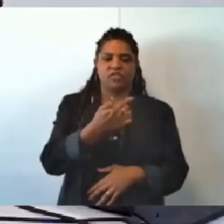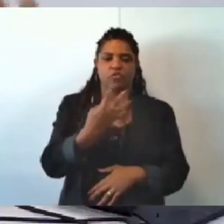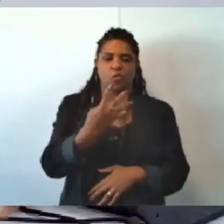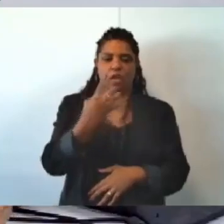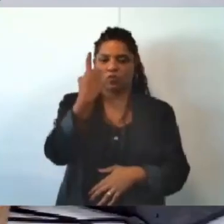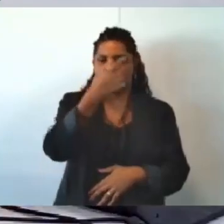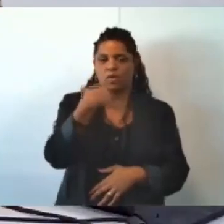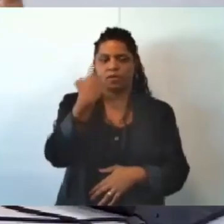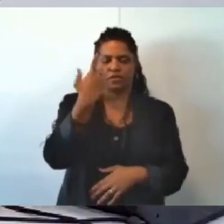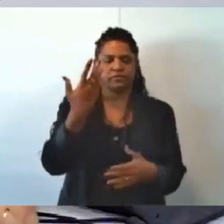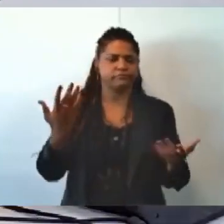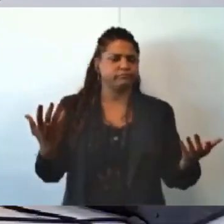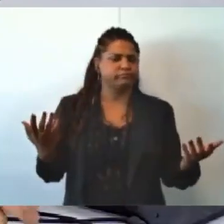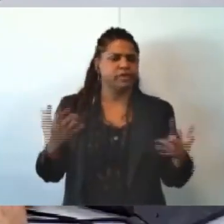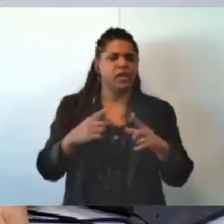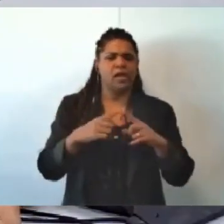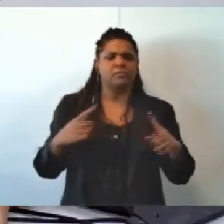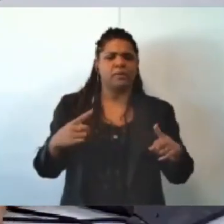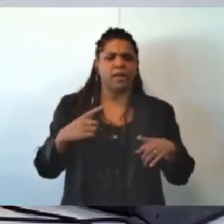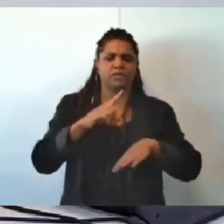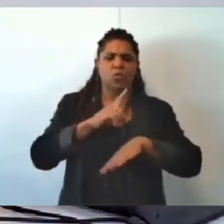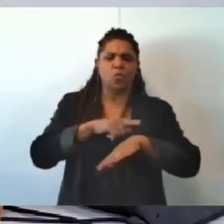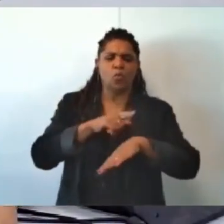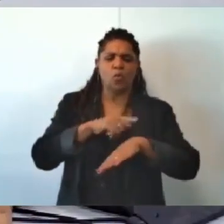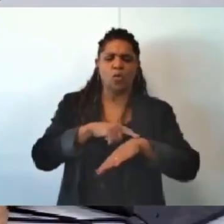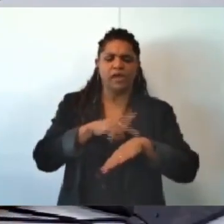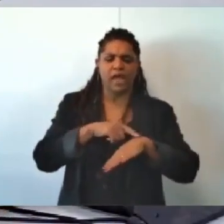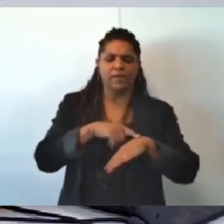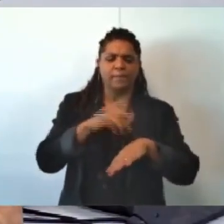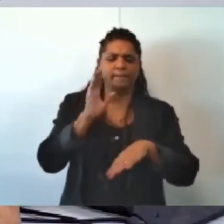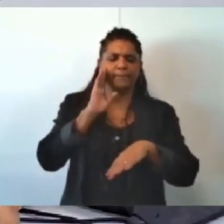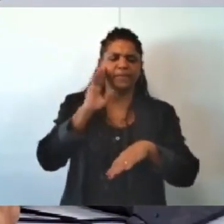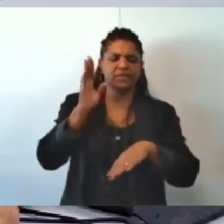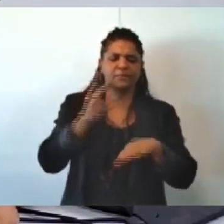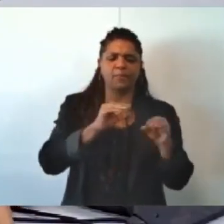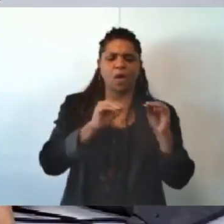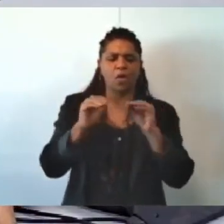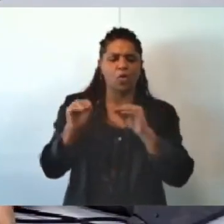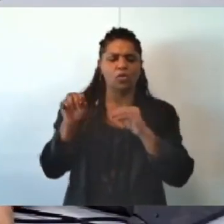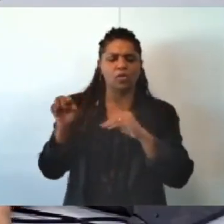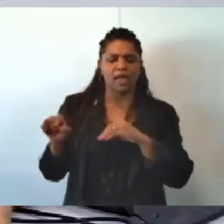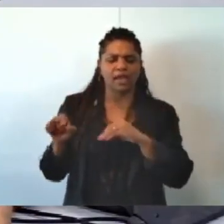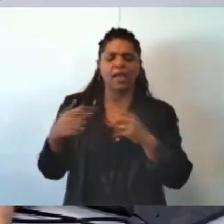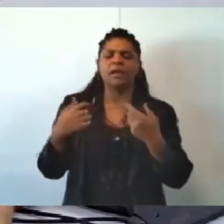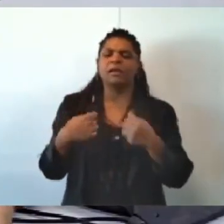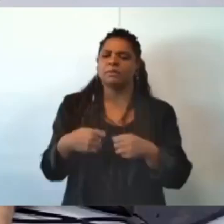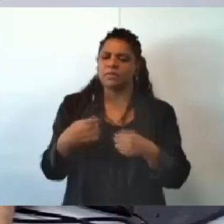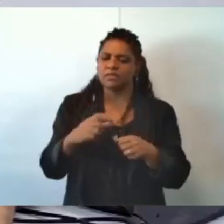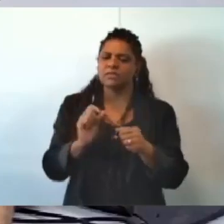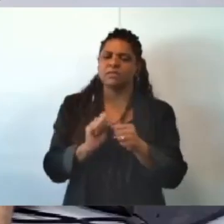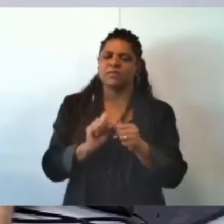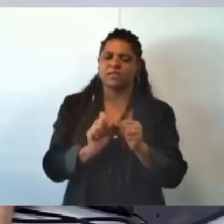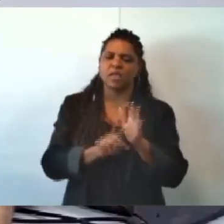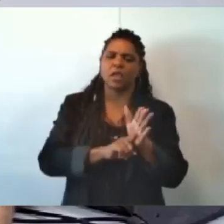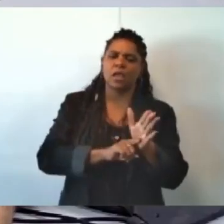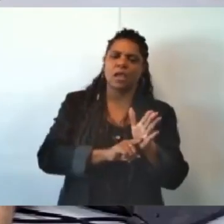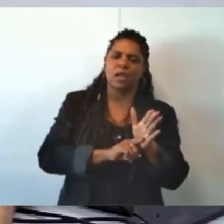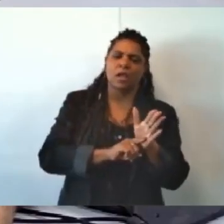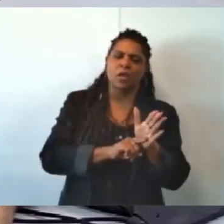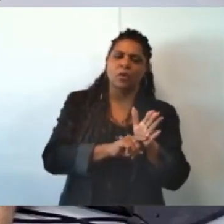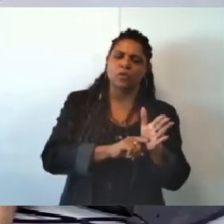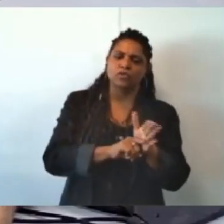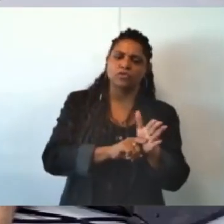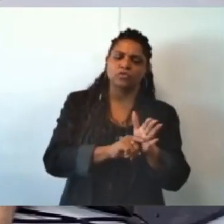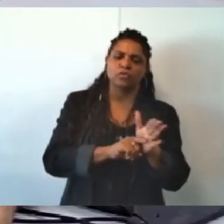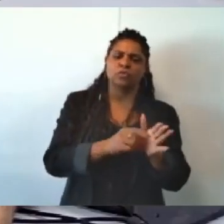tem a obrigação de colocar os agentes para fazer o estudo também de contagem de quantos carros que passam